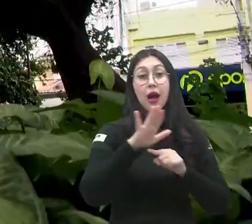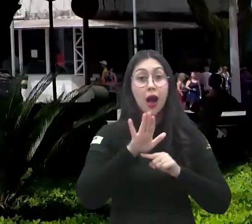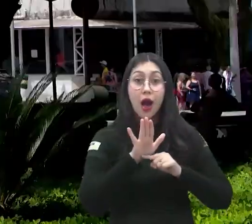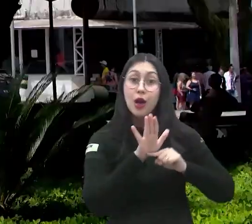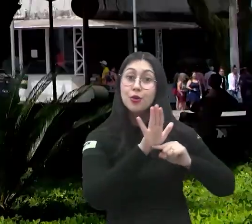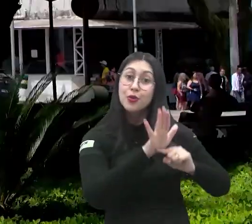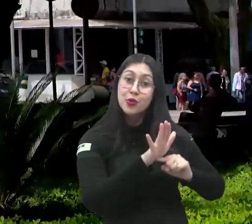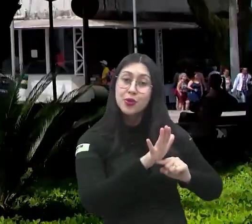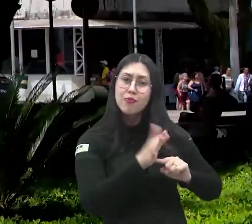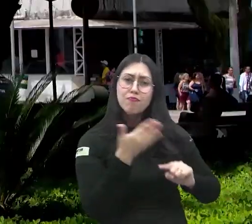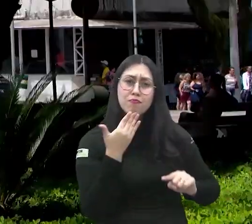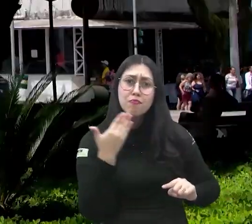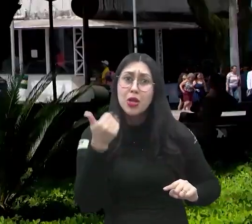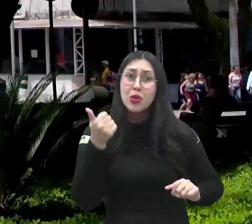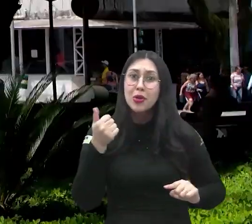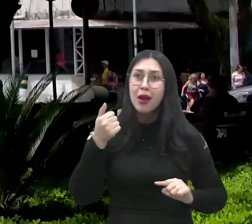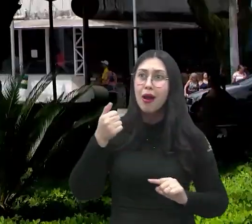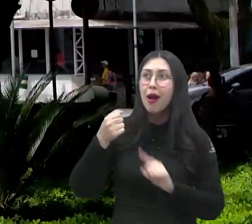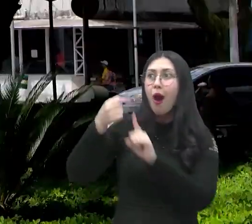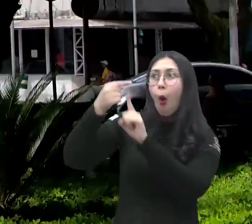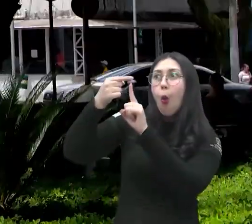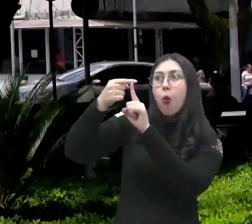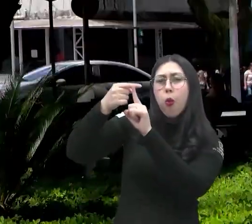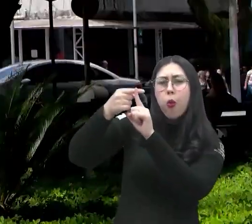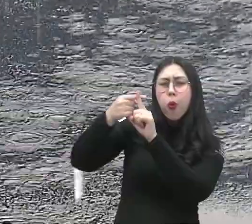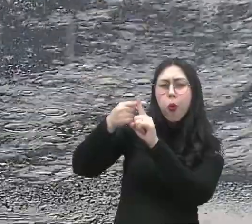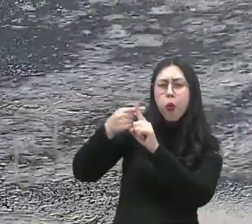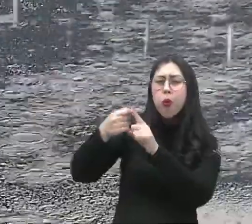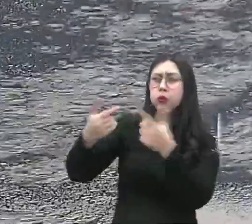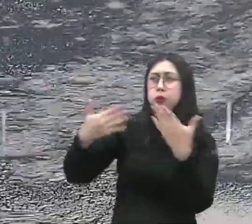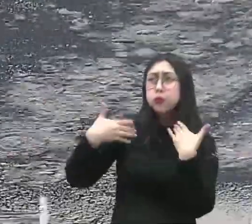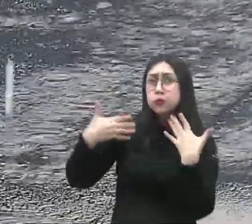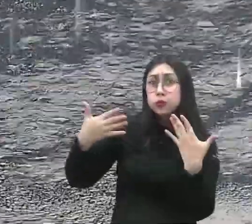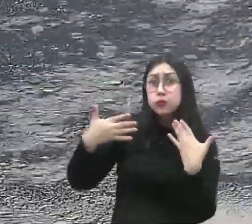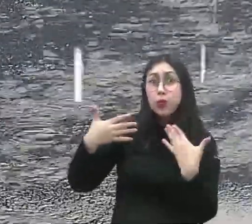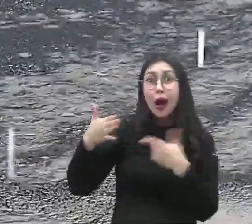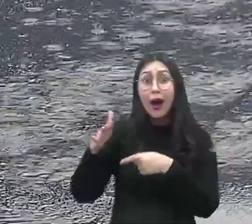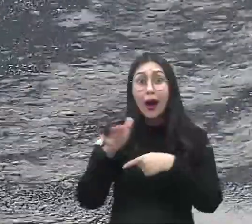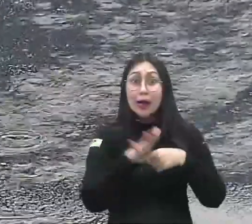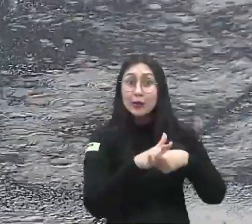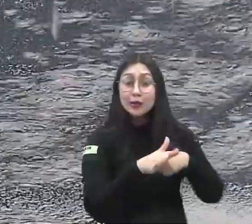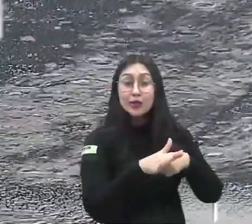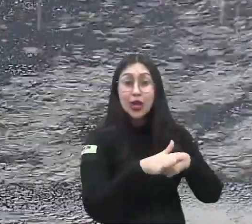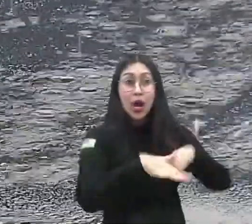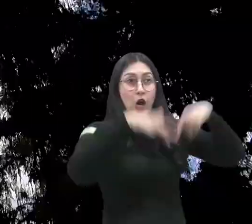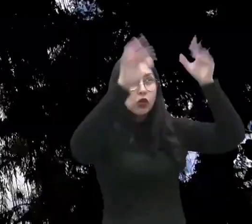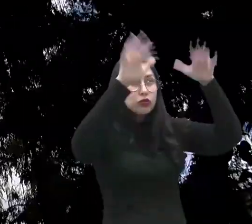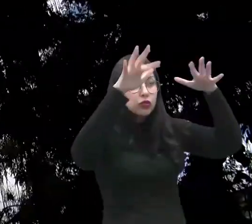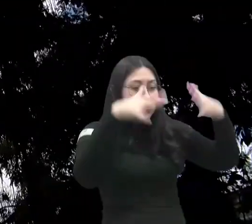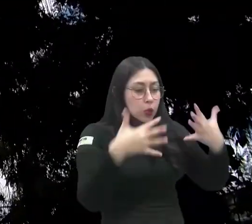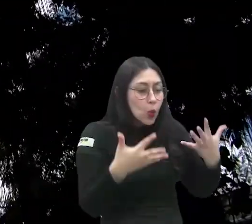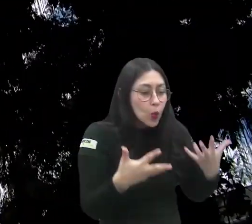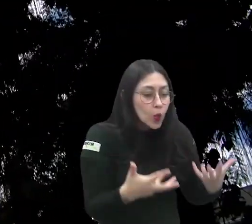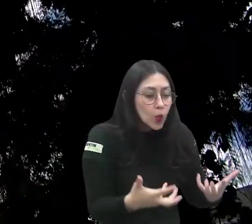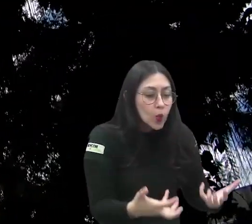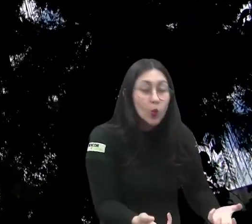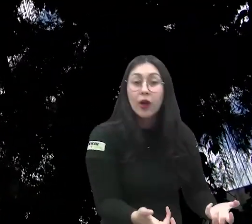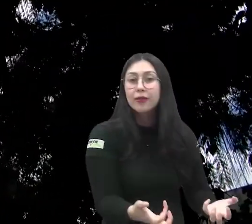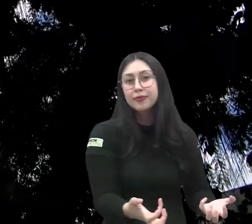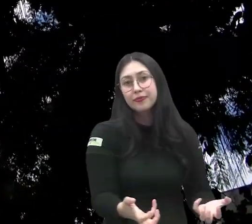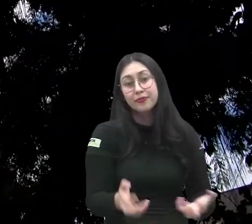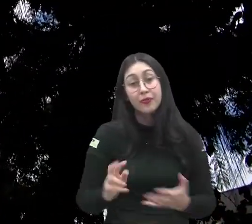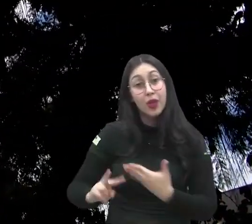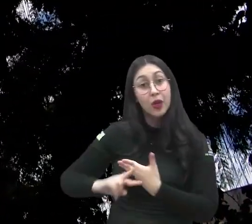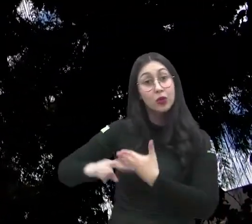arborizadas ajudam a melhorar o conforto térmico, favorecem a drenagem da água da chuva e contribuem para uma